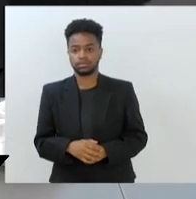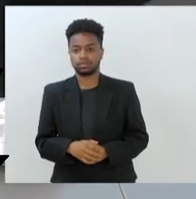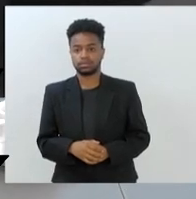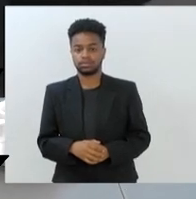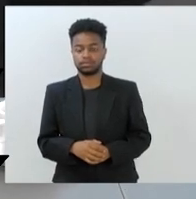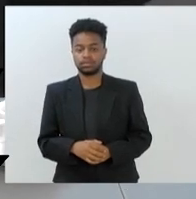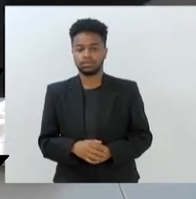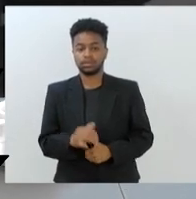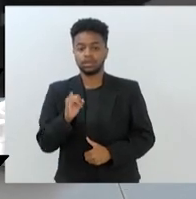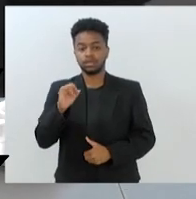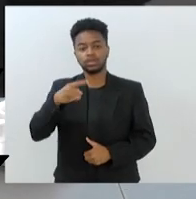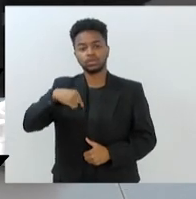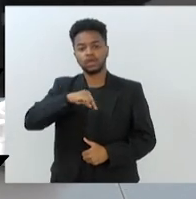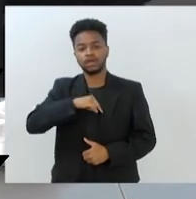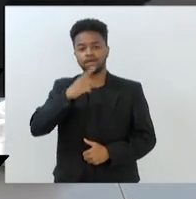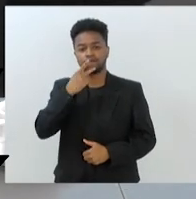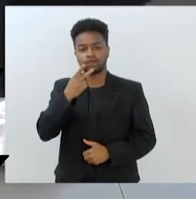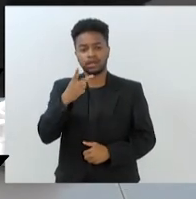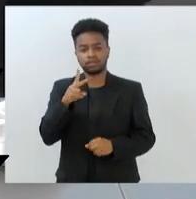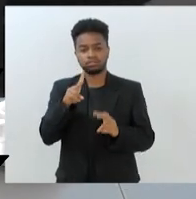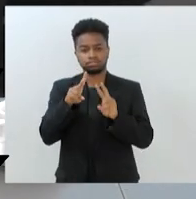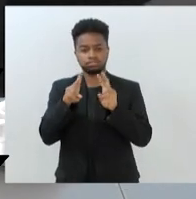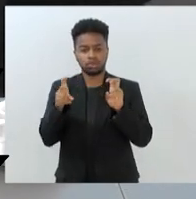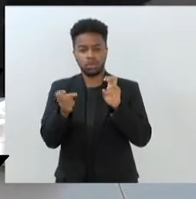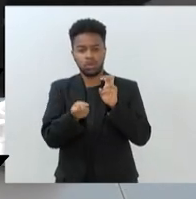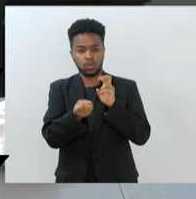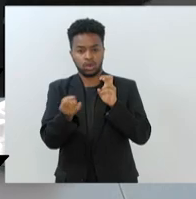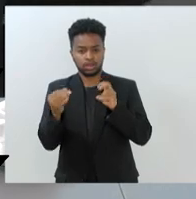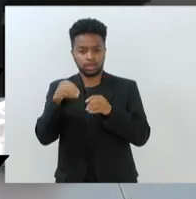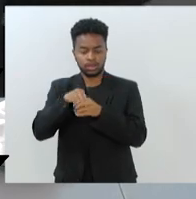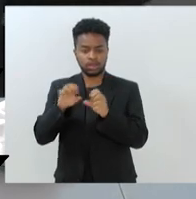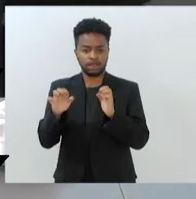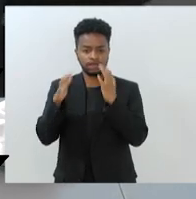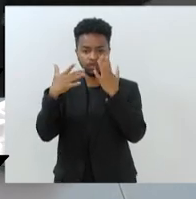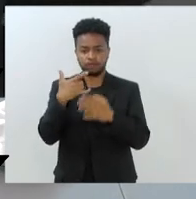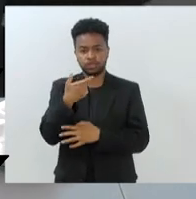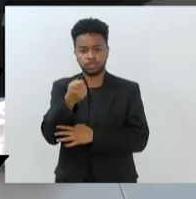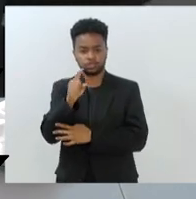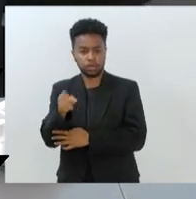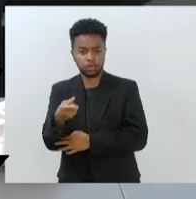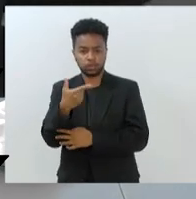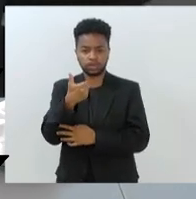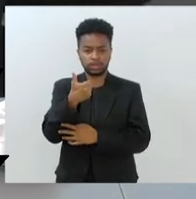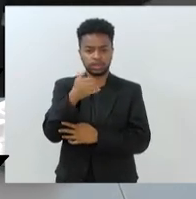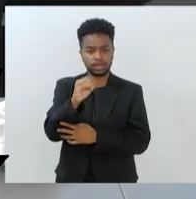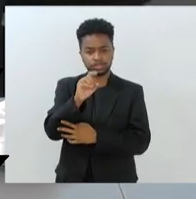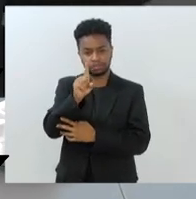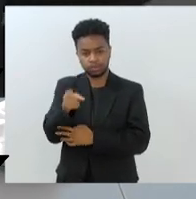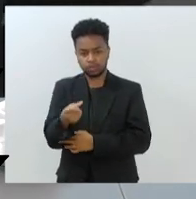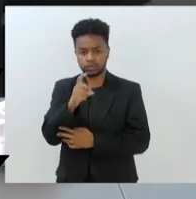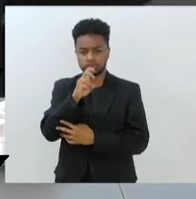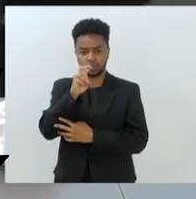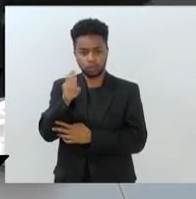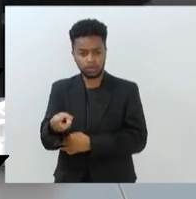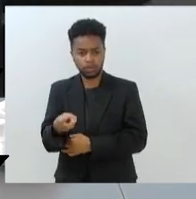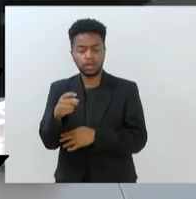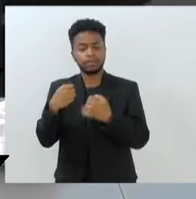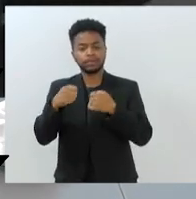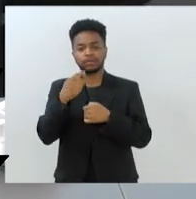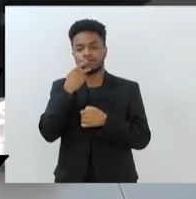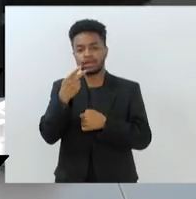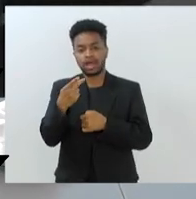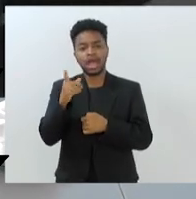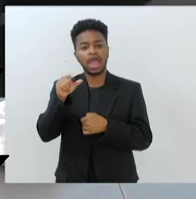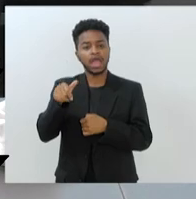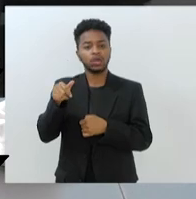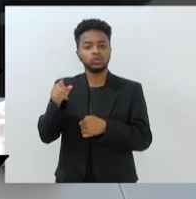em número nos eventos, 20 mil, 10 mil, 5 mil, tem que ser de se dizer se é por dia, por